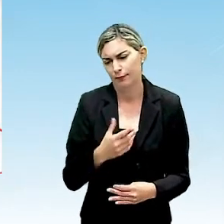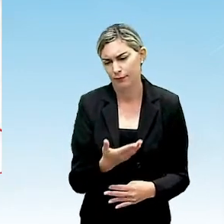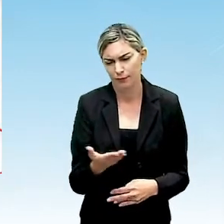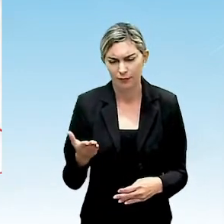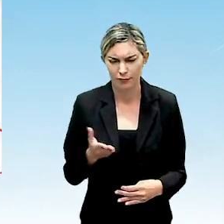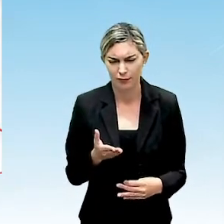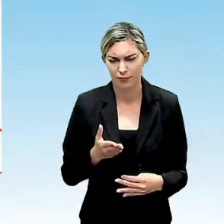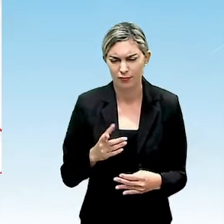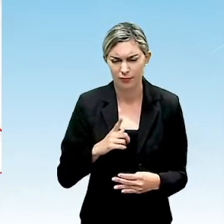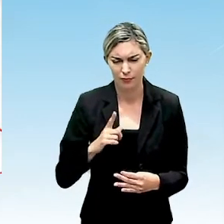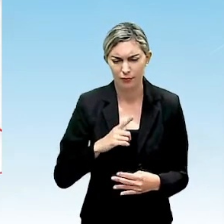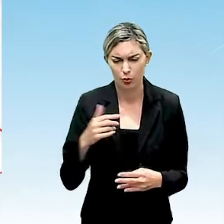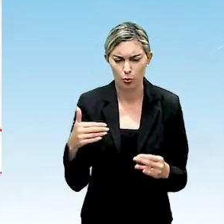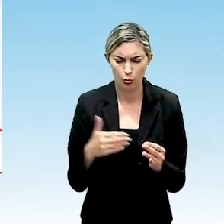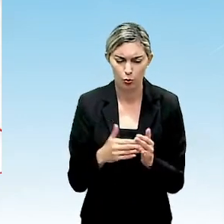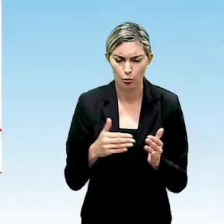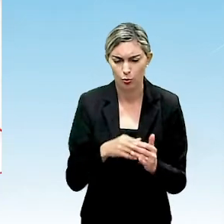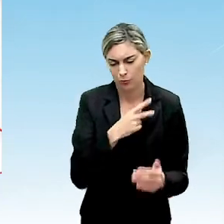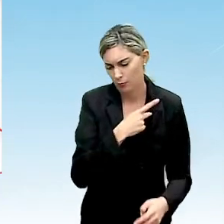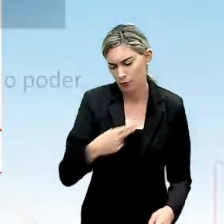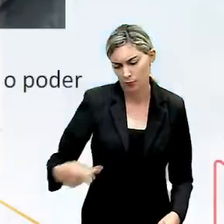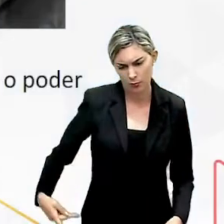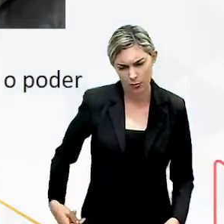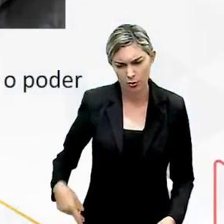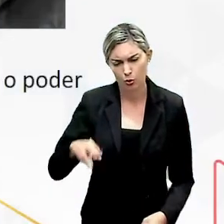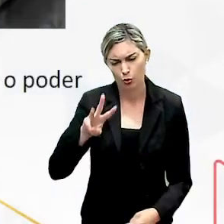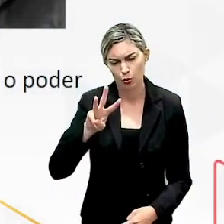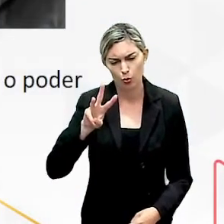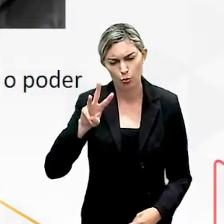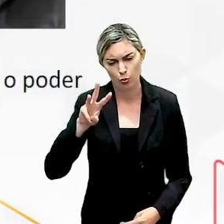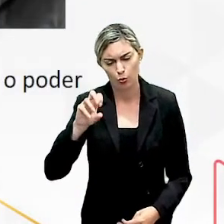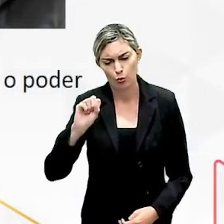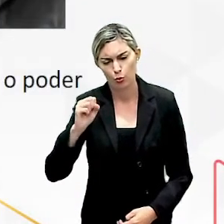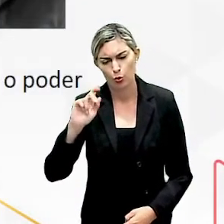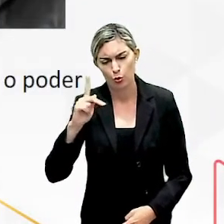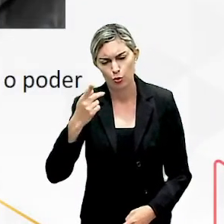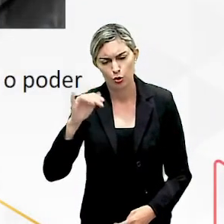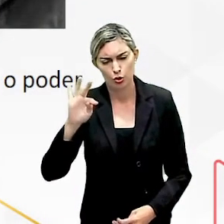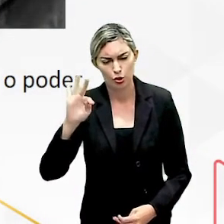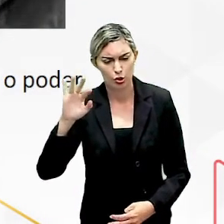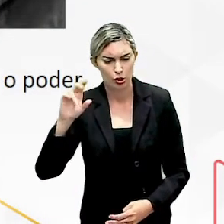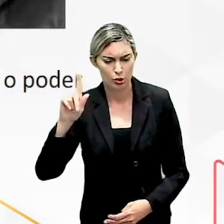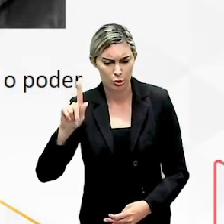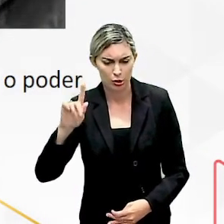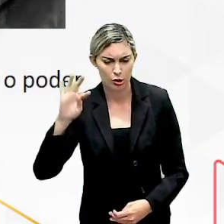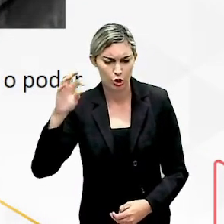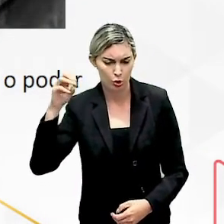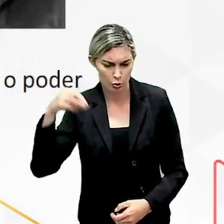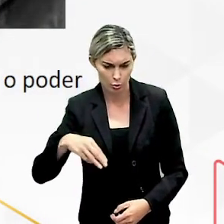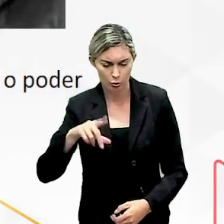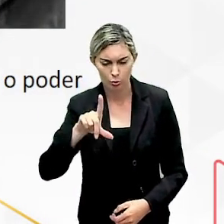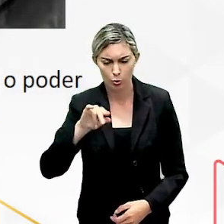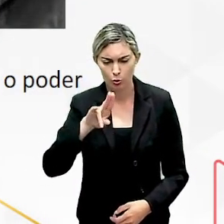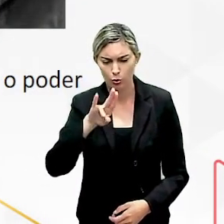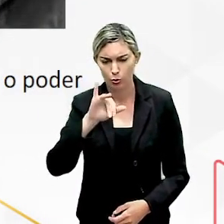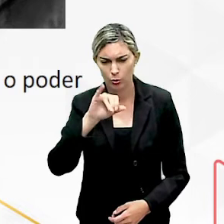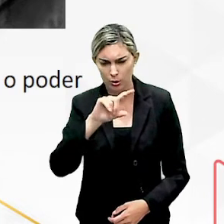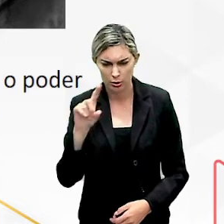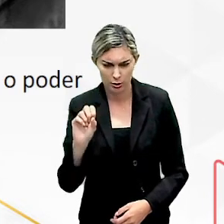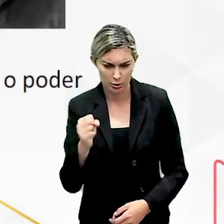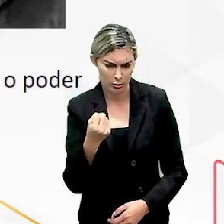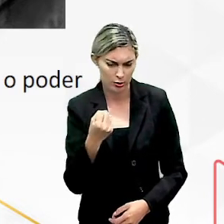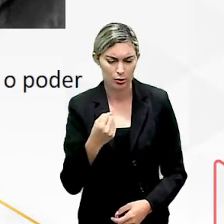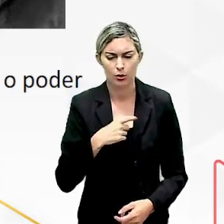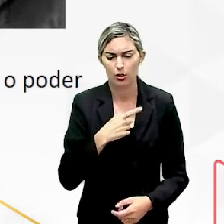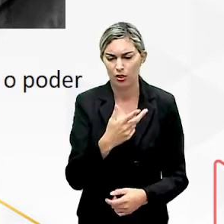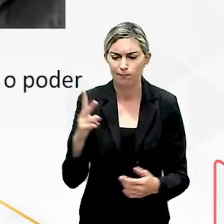sobre isso, temos o último presidente, que é o Washington Luiz, o 13º aqui nessa caminhada, que vai cometer um dos